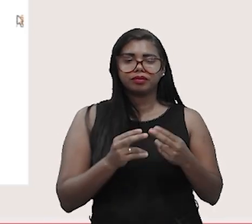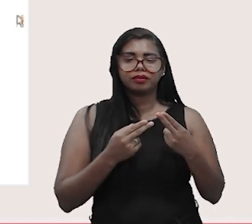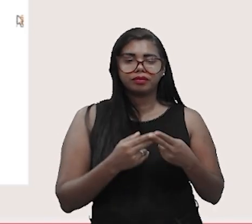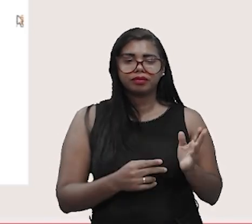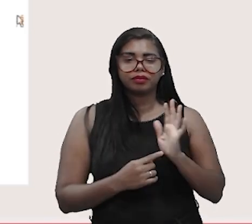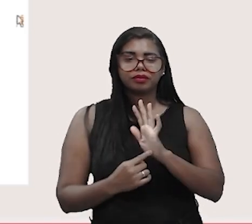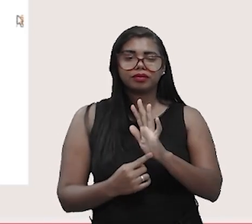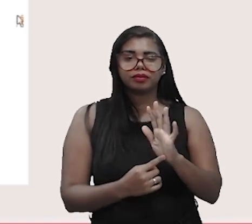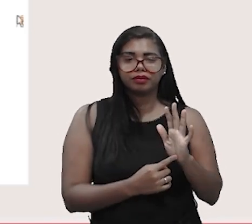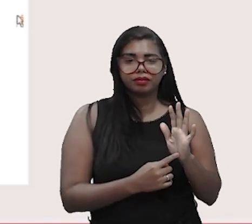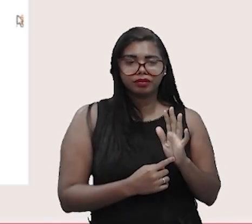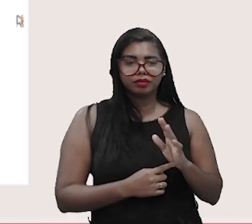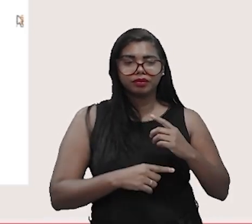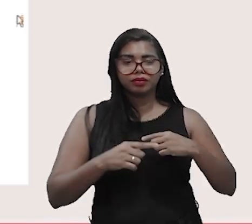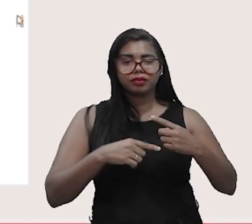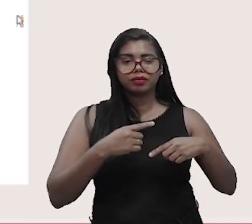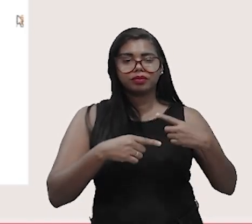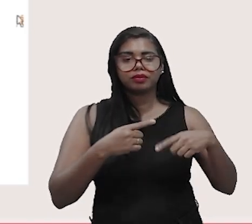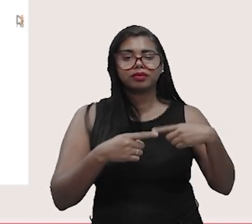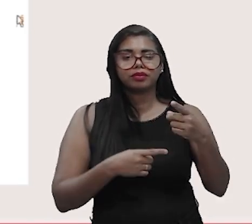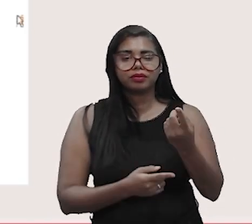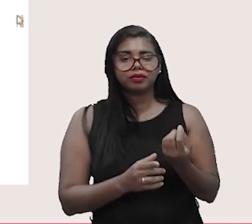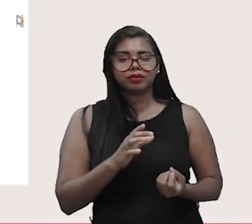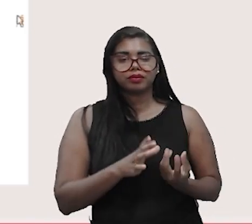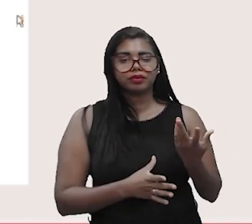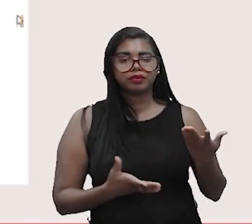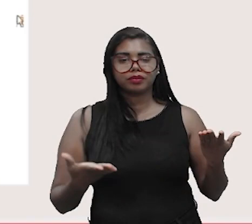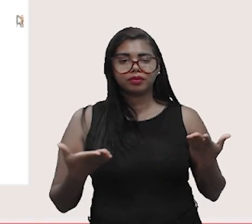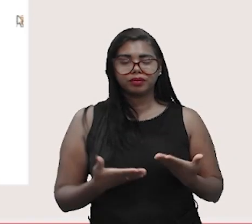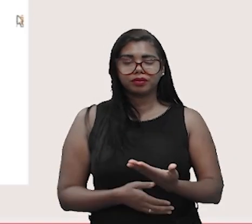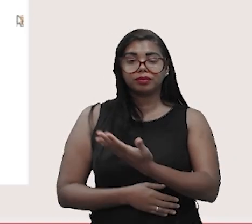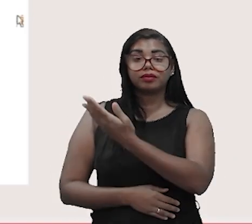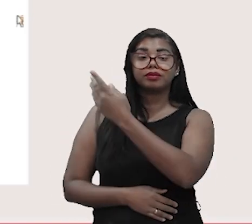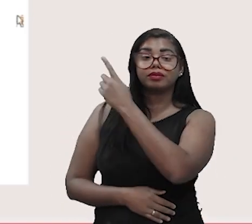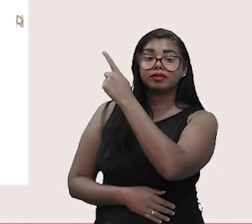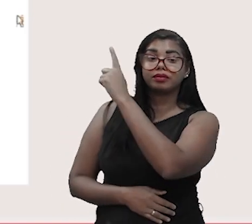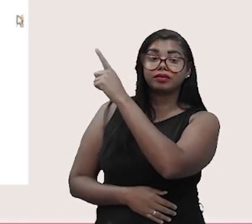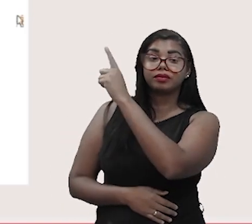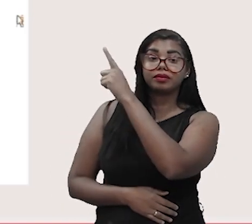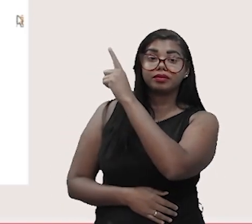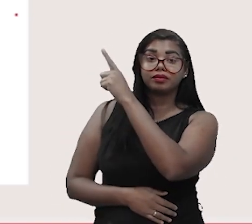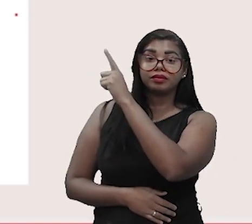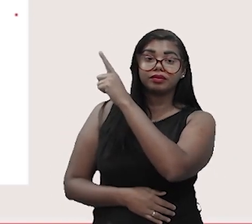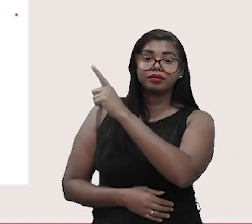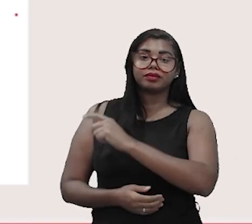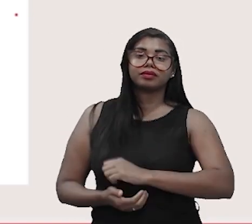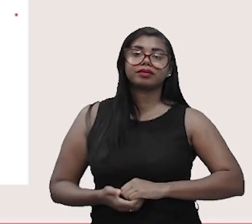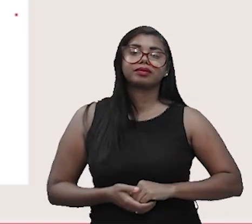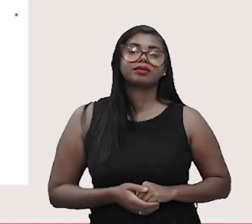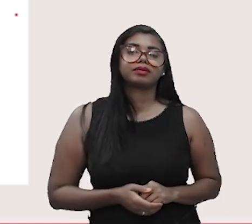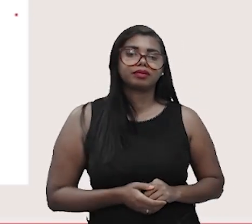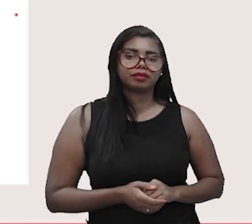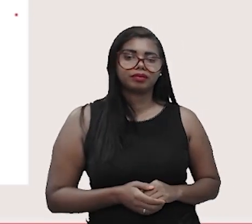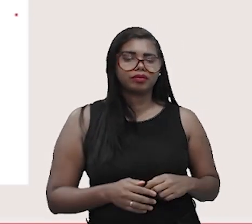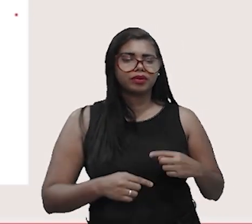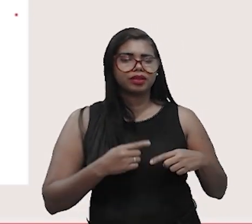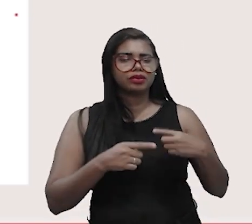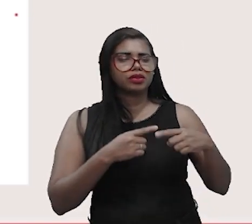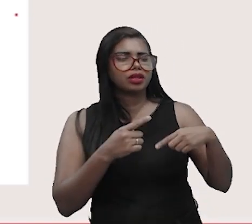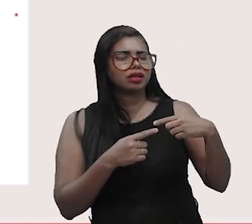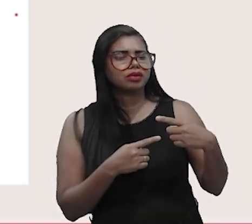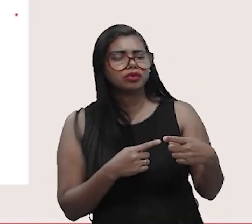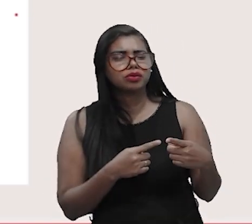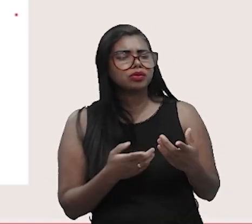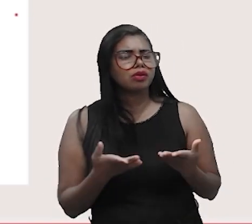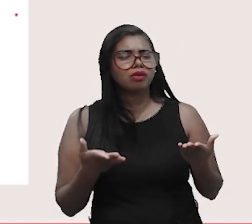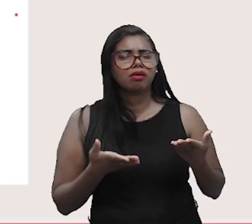entre gerações. Só que aqui, ó, choque entre gerações. Qual foi a